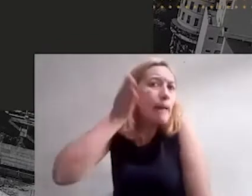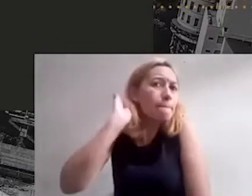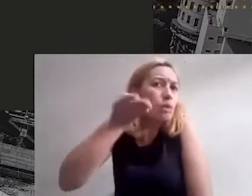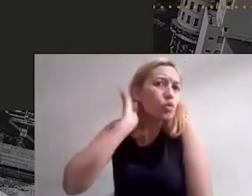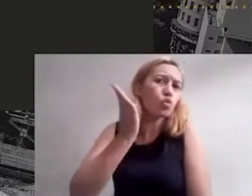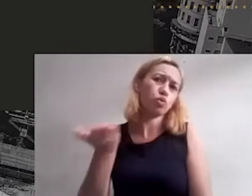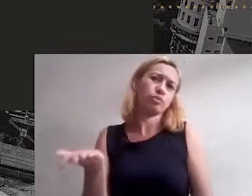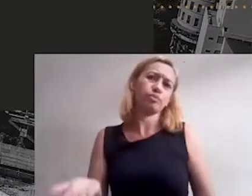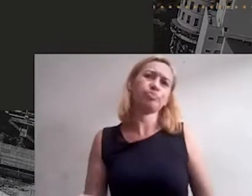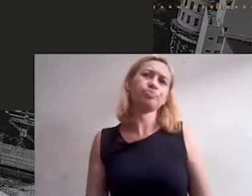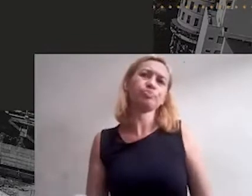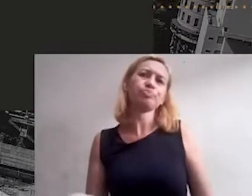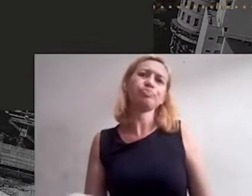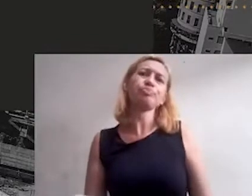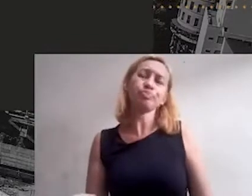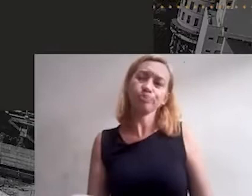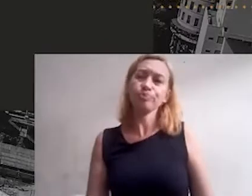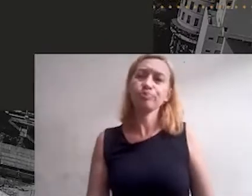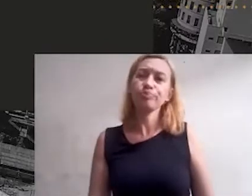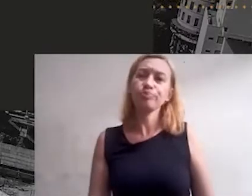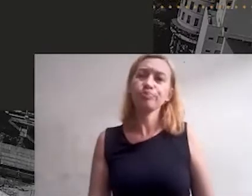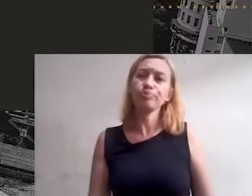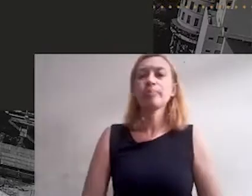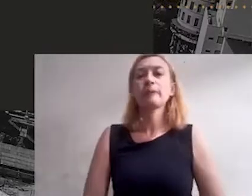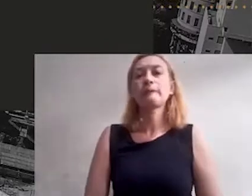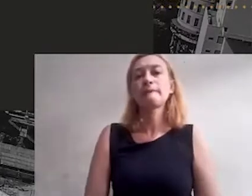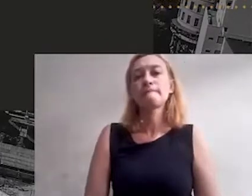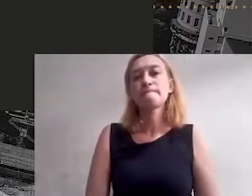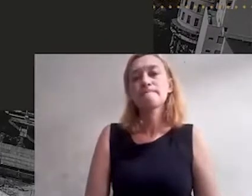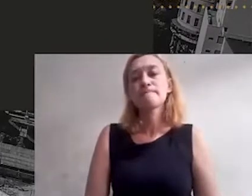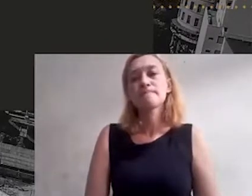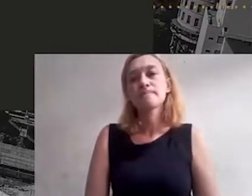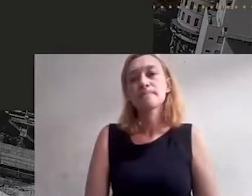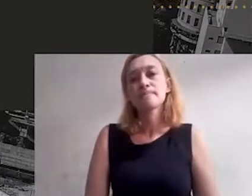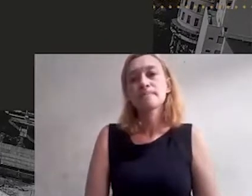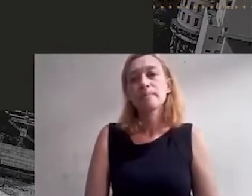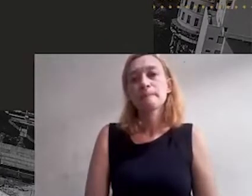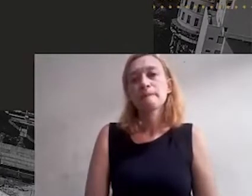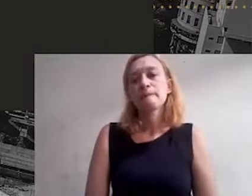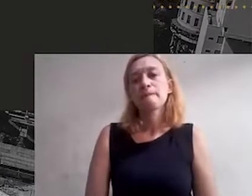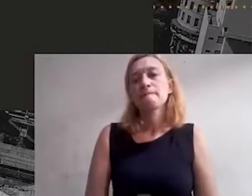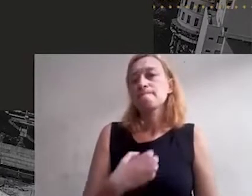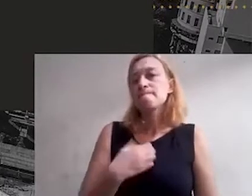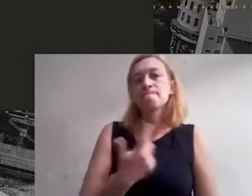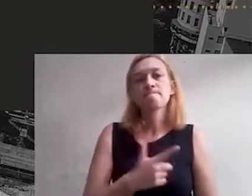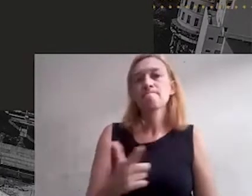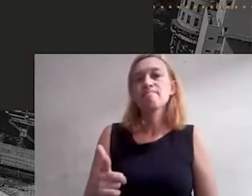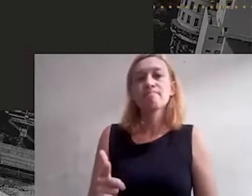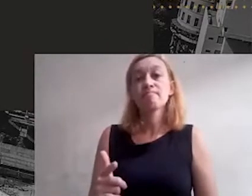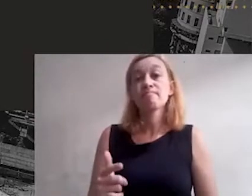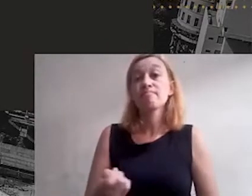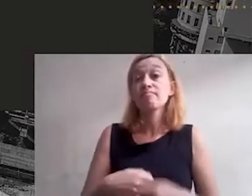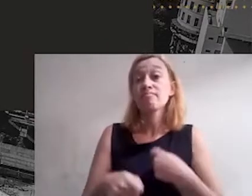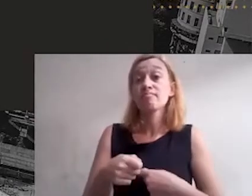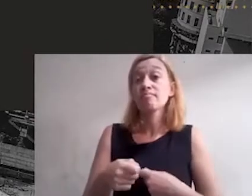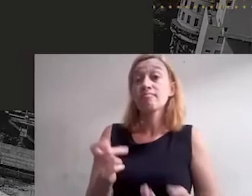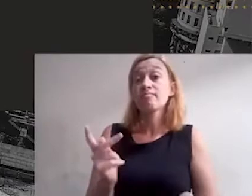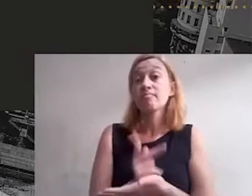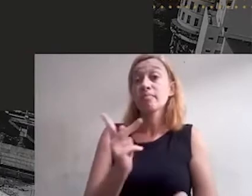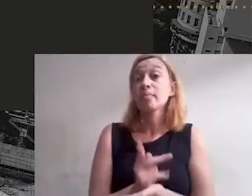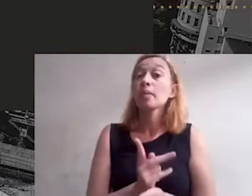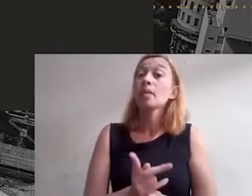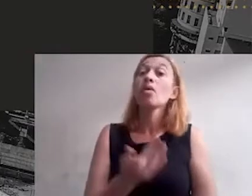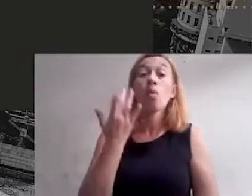no lixo, né? Ou devolver para quem... Né? Não faz sentido isso, é mau negócio. Eu acho que é esse que é o ponto